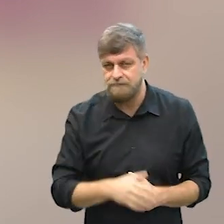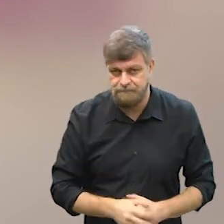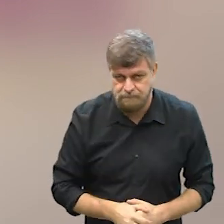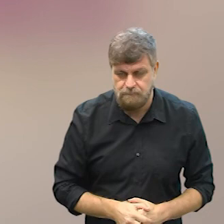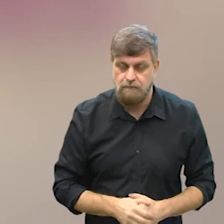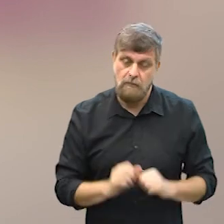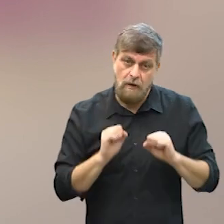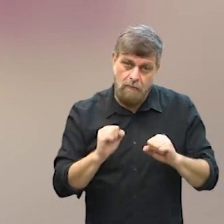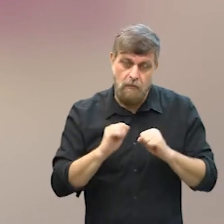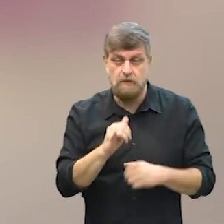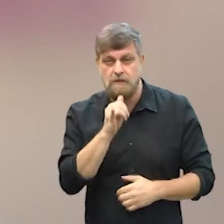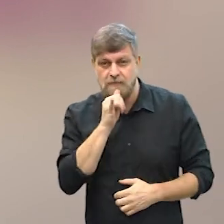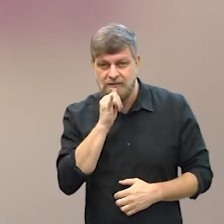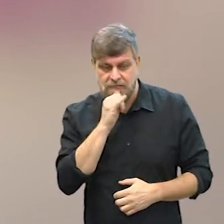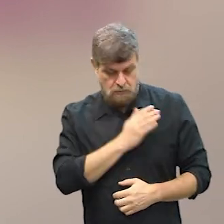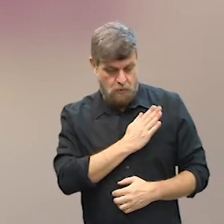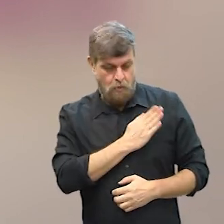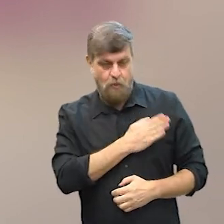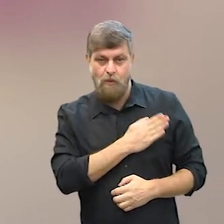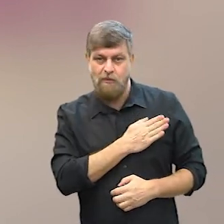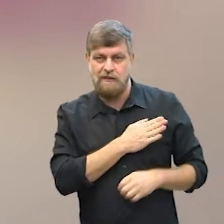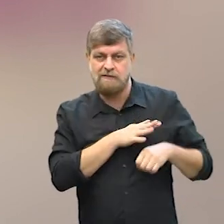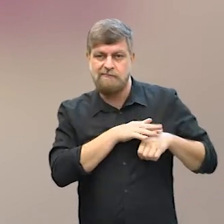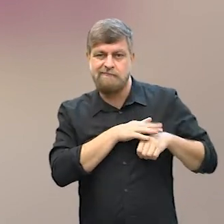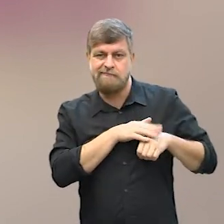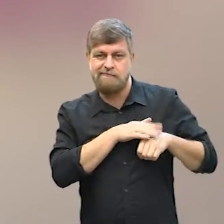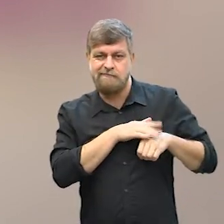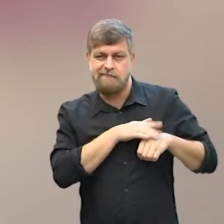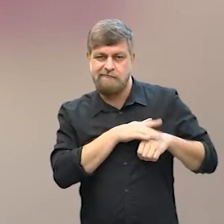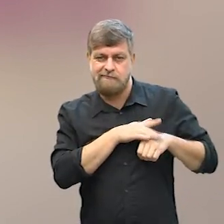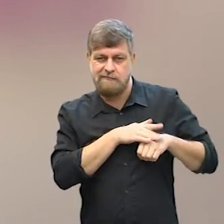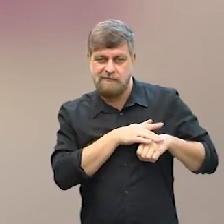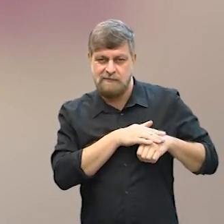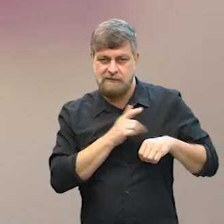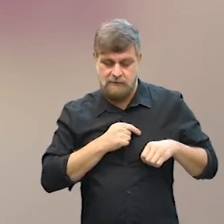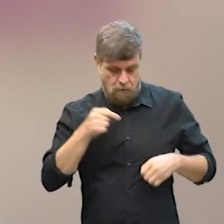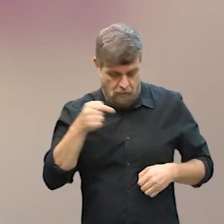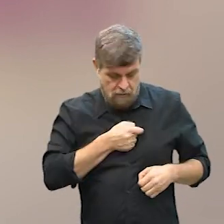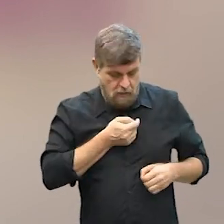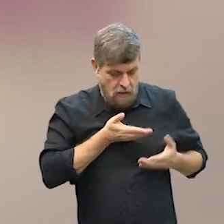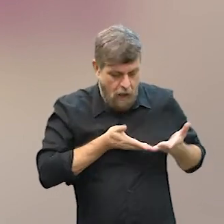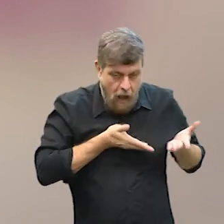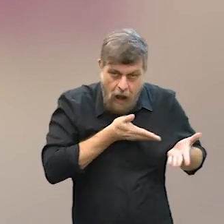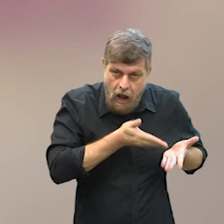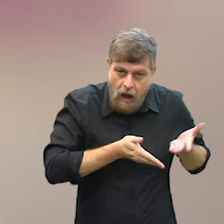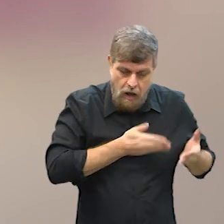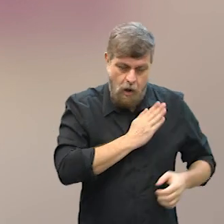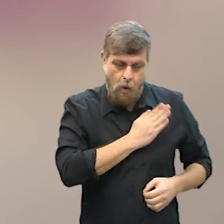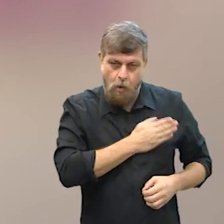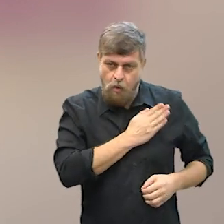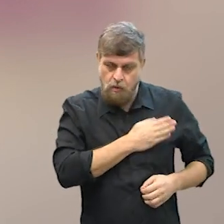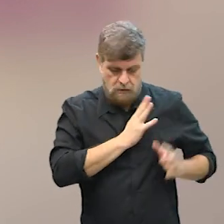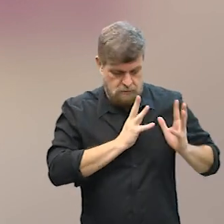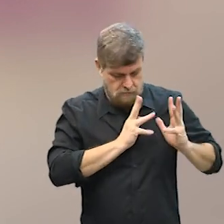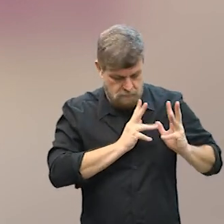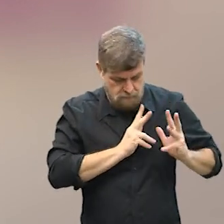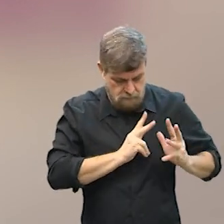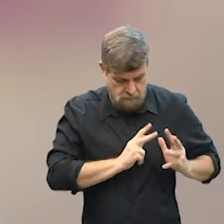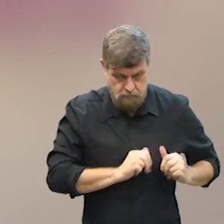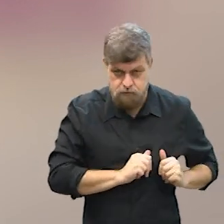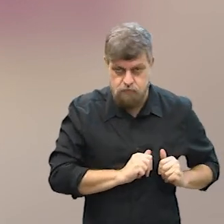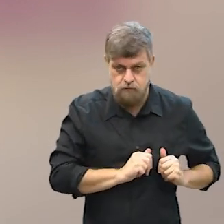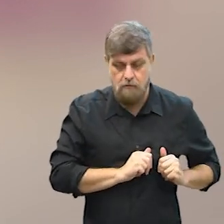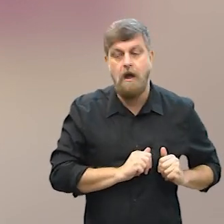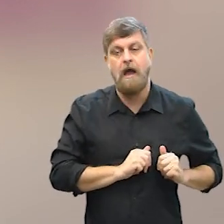a causa pode ser, por exemplo, uma doença cardíaca. Nesse caso, tratar melhor a doença cardíaca e as suas